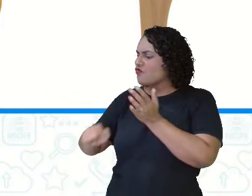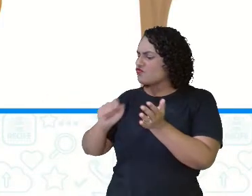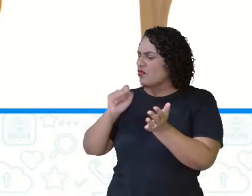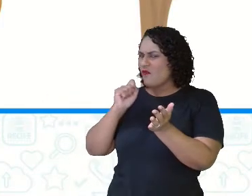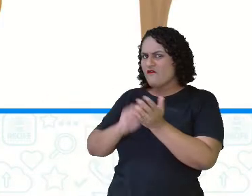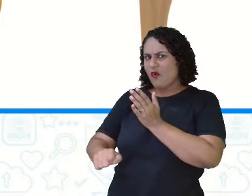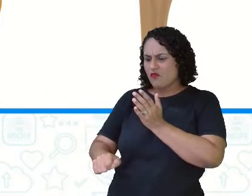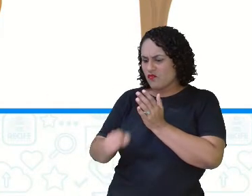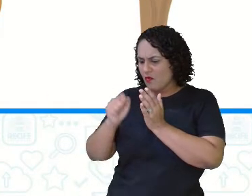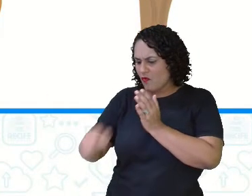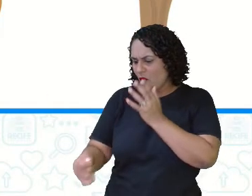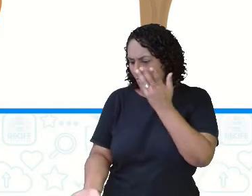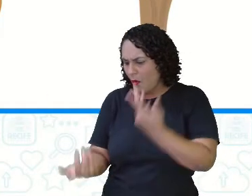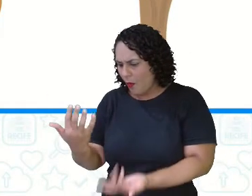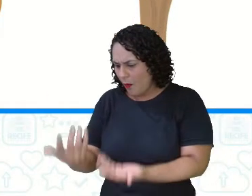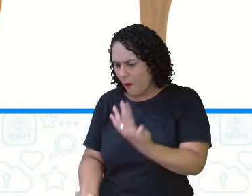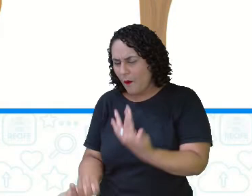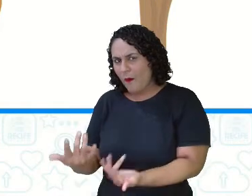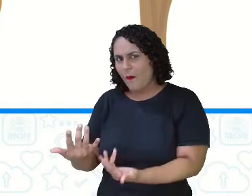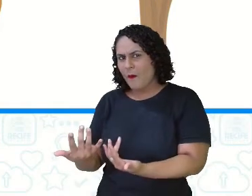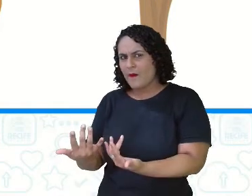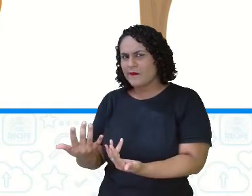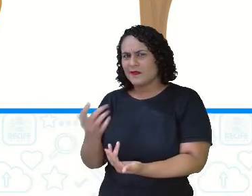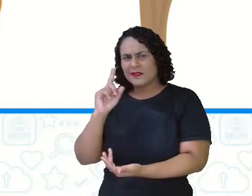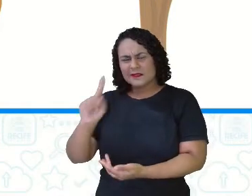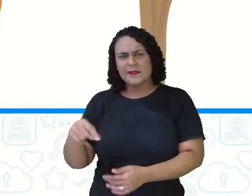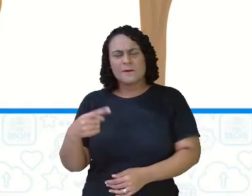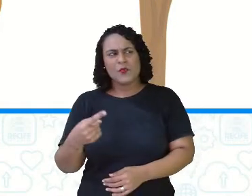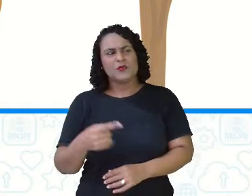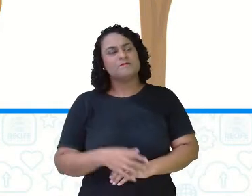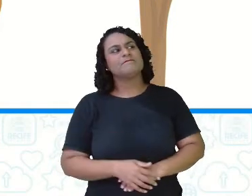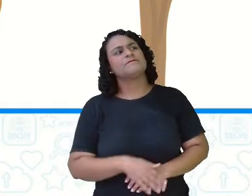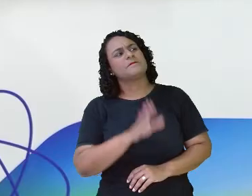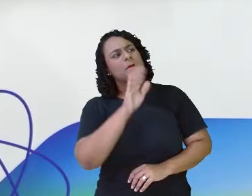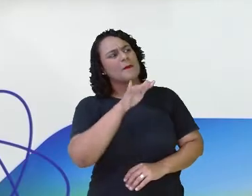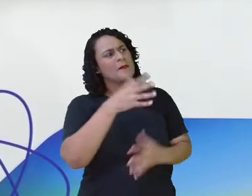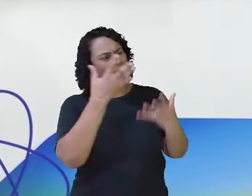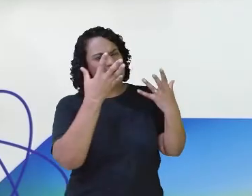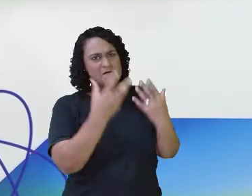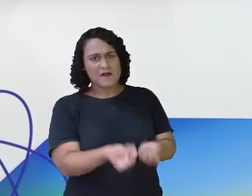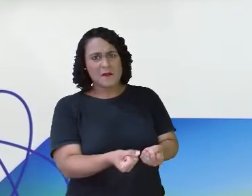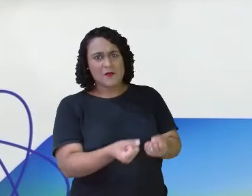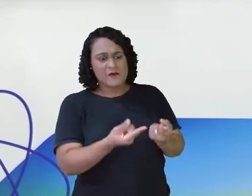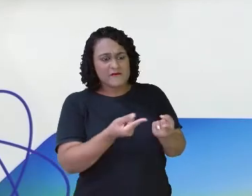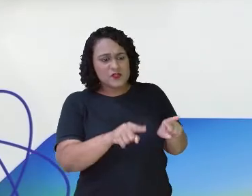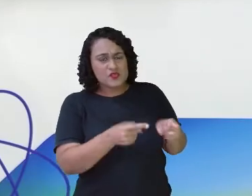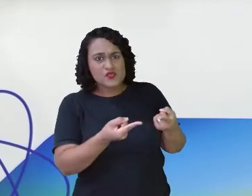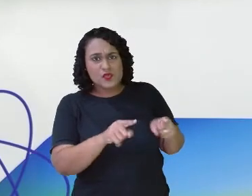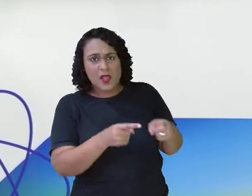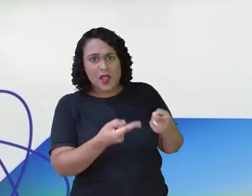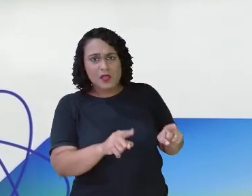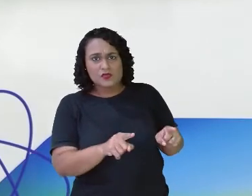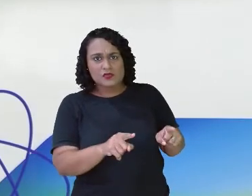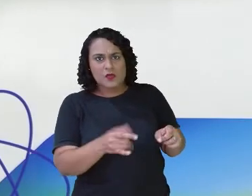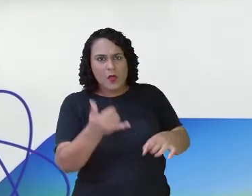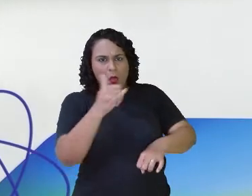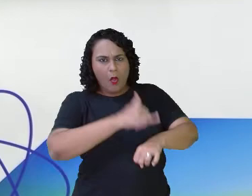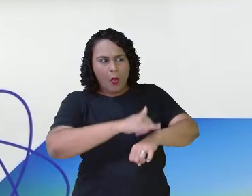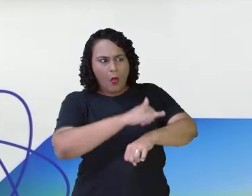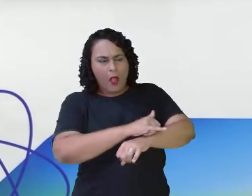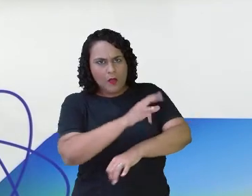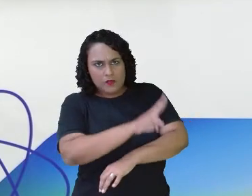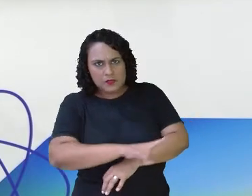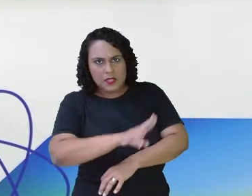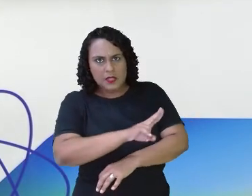uma fogueira. Depois, disse o primeiro: vamos fazer churrasco de sapo. O